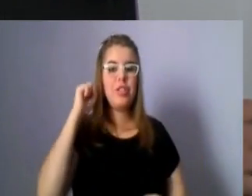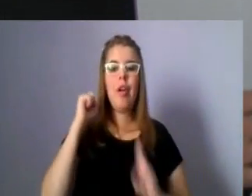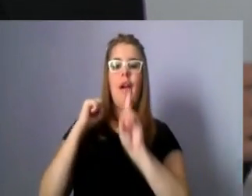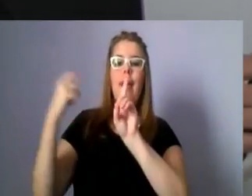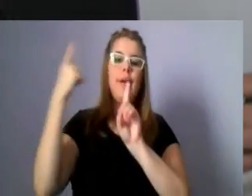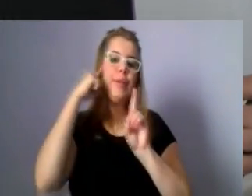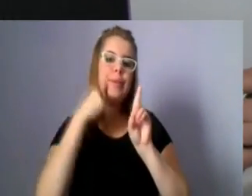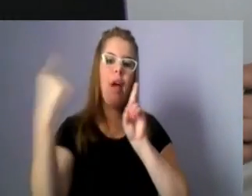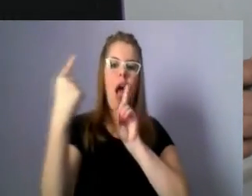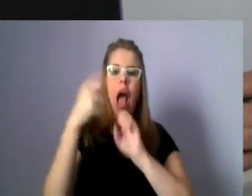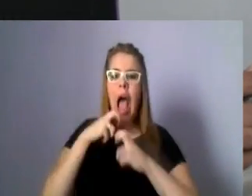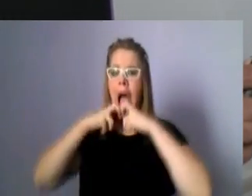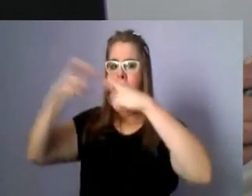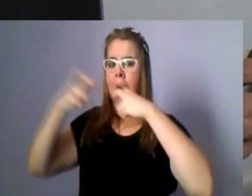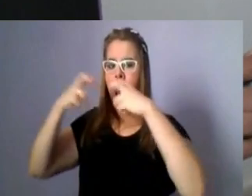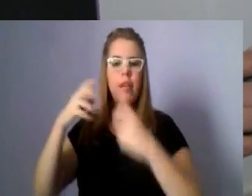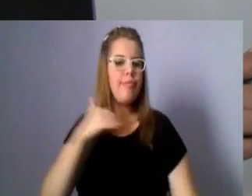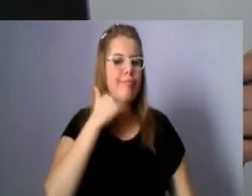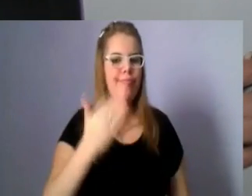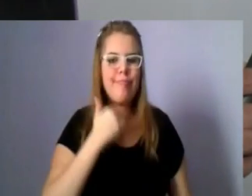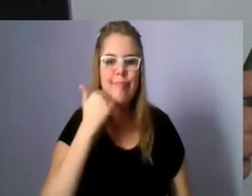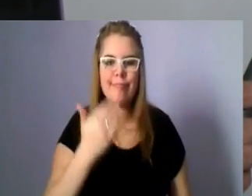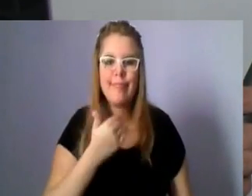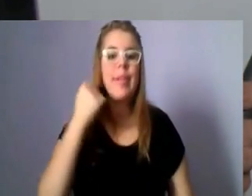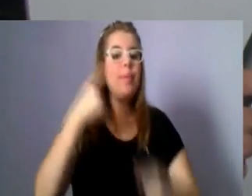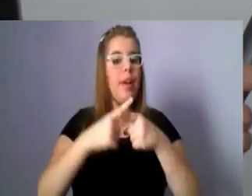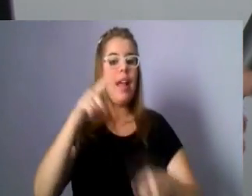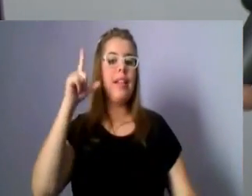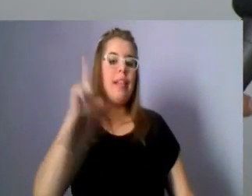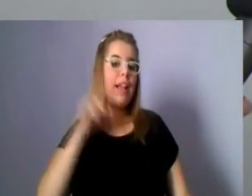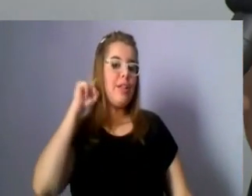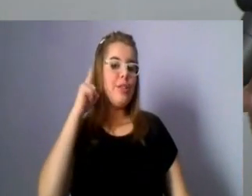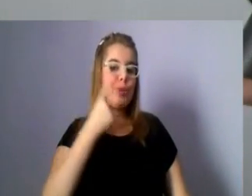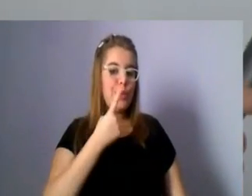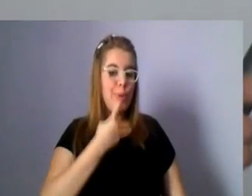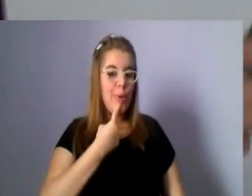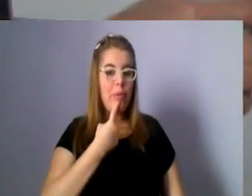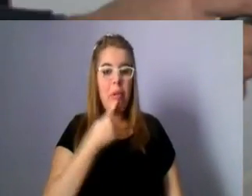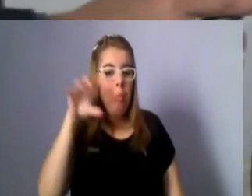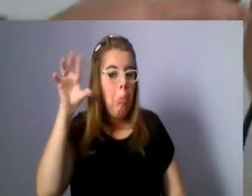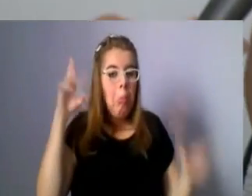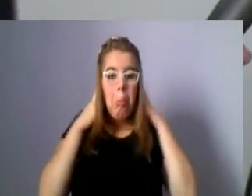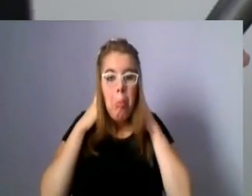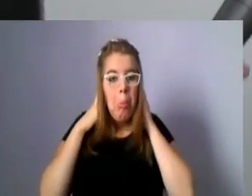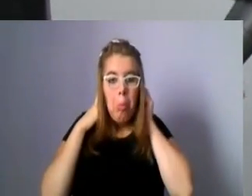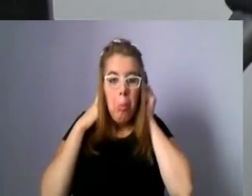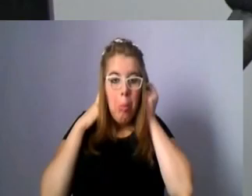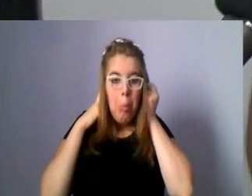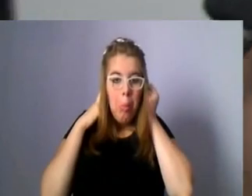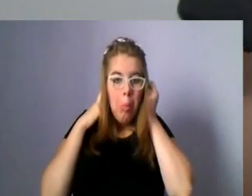e gritam, falam alto. Não adianta. Por quê? Tem surdo que ele não vai ouvir